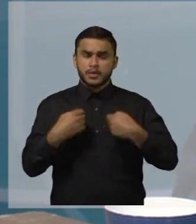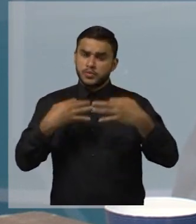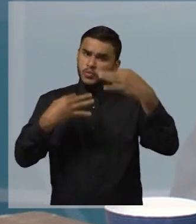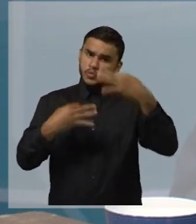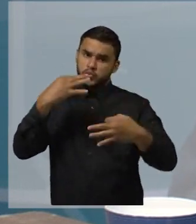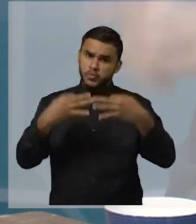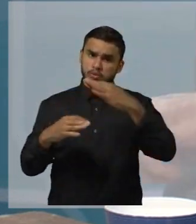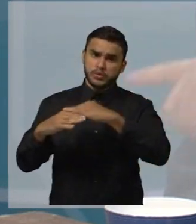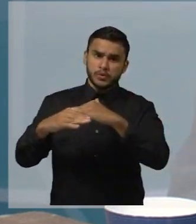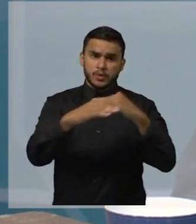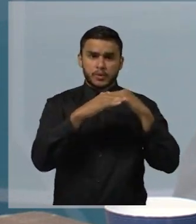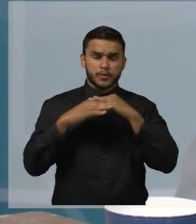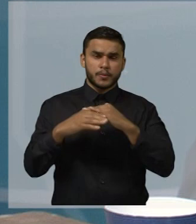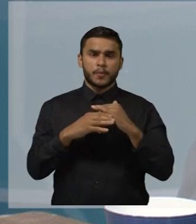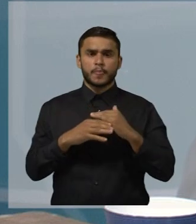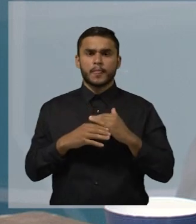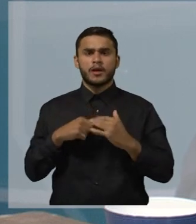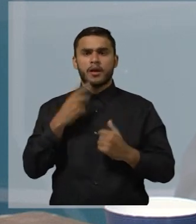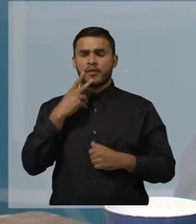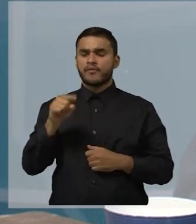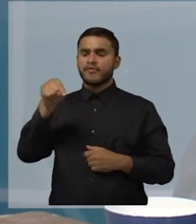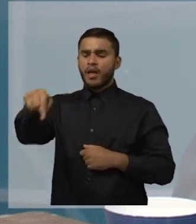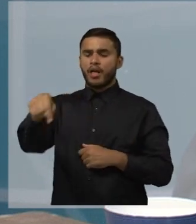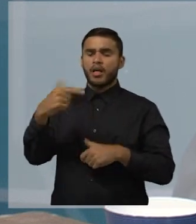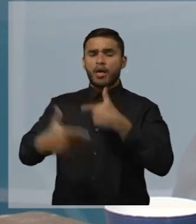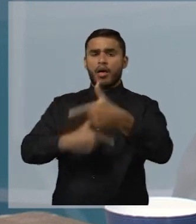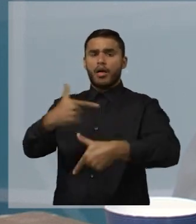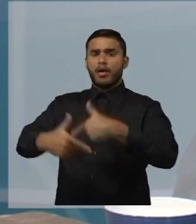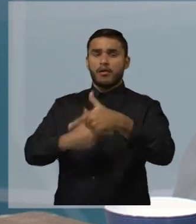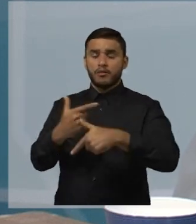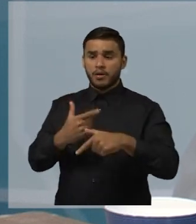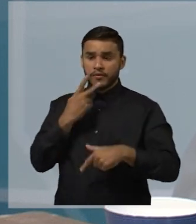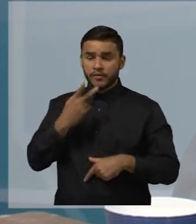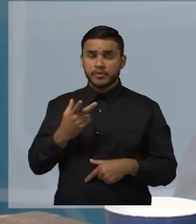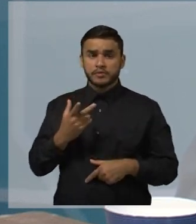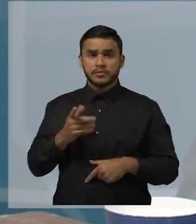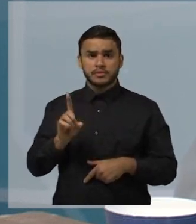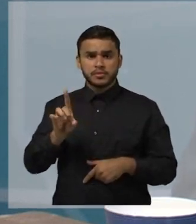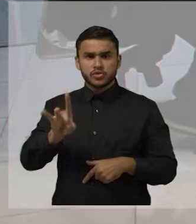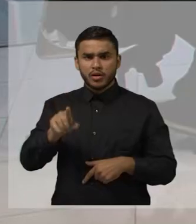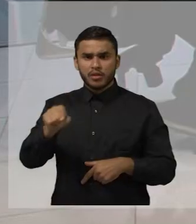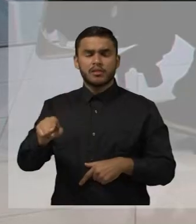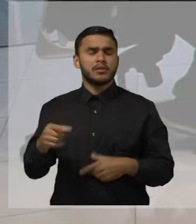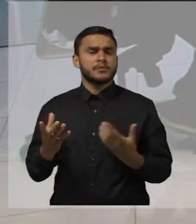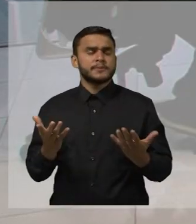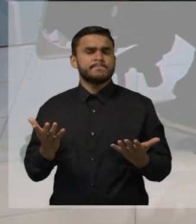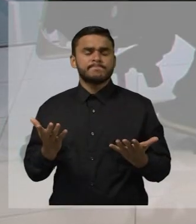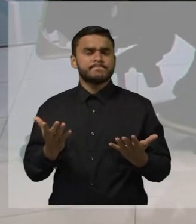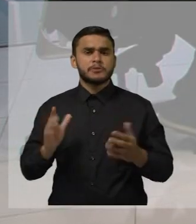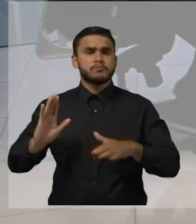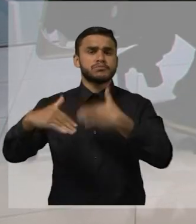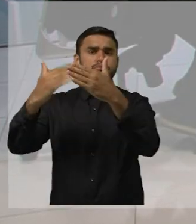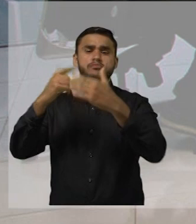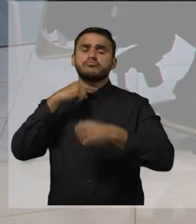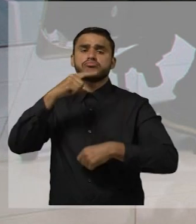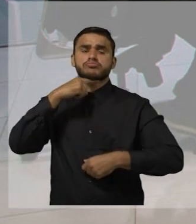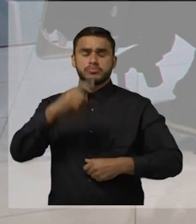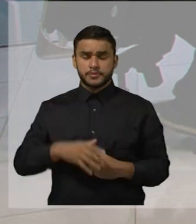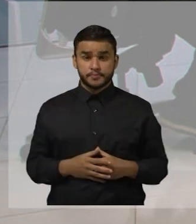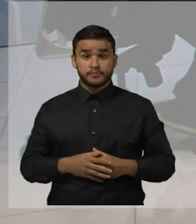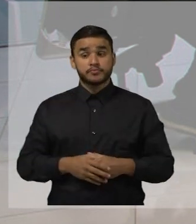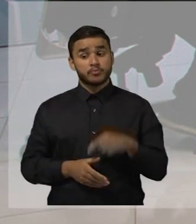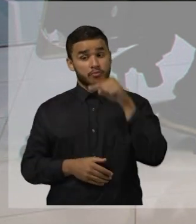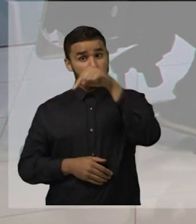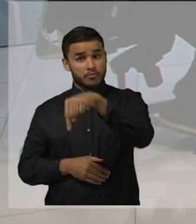sistema financeiro seja mais justo e menos espoliador do setor produtivo. Segundo,